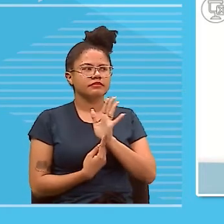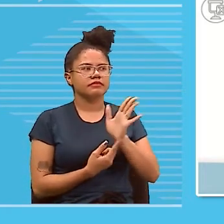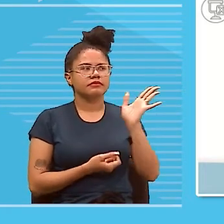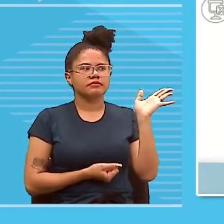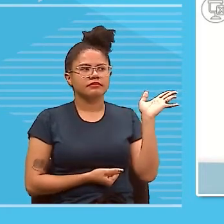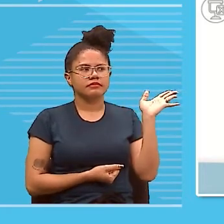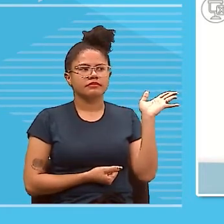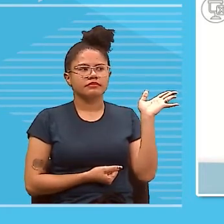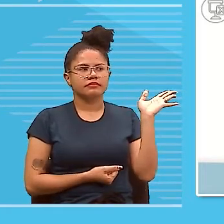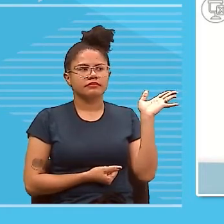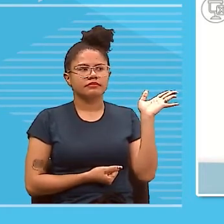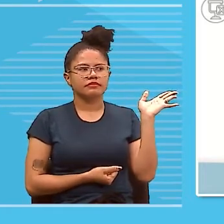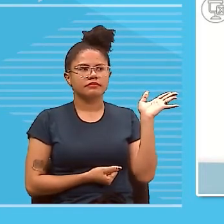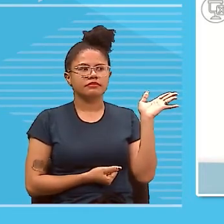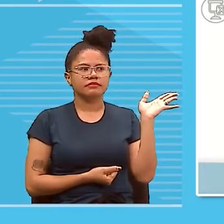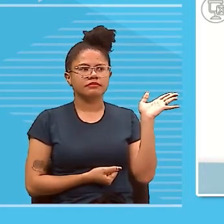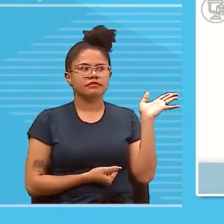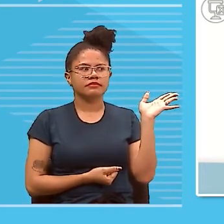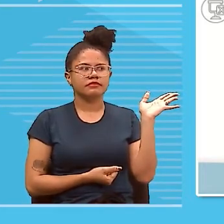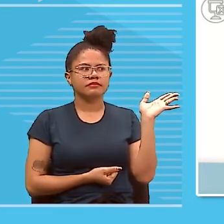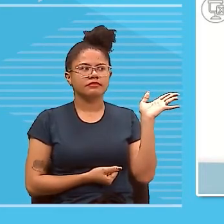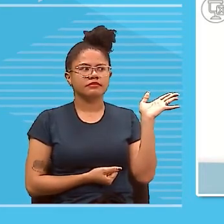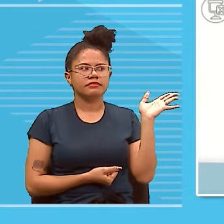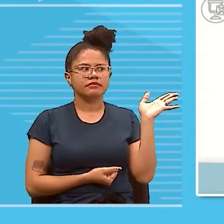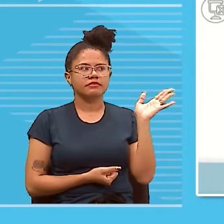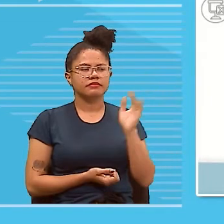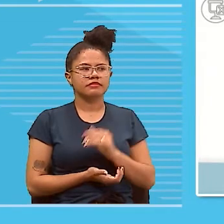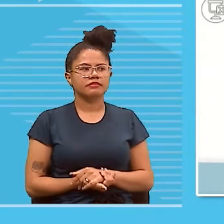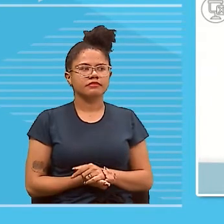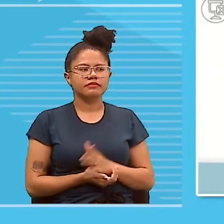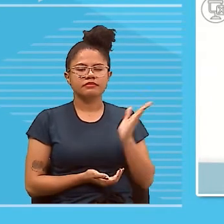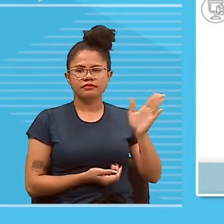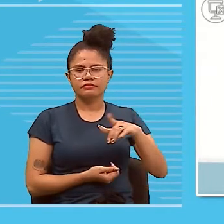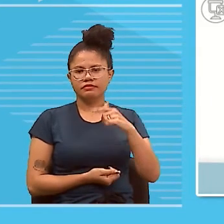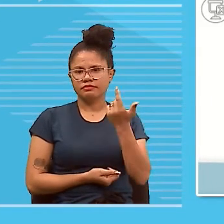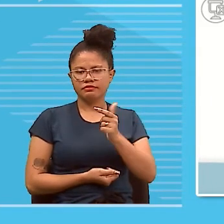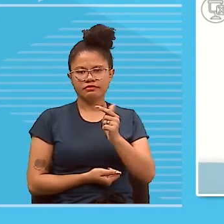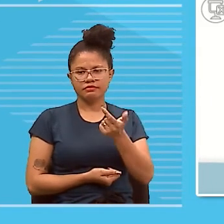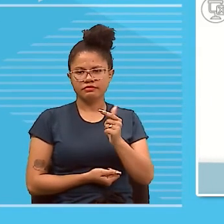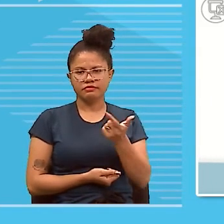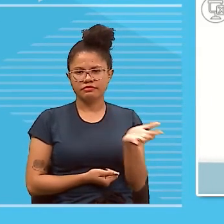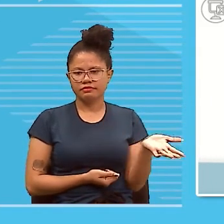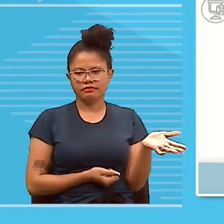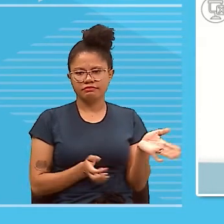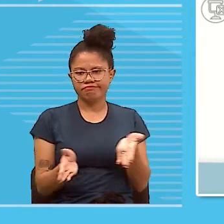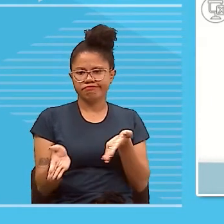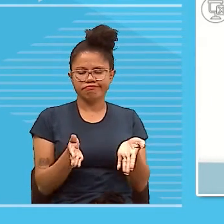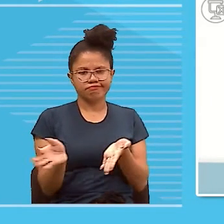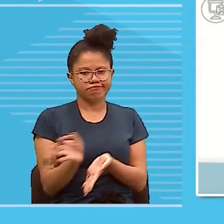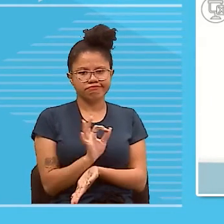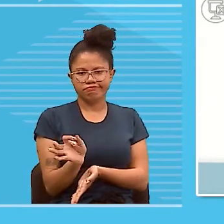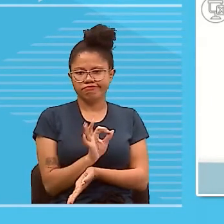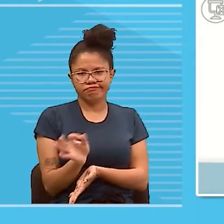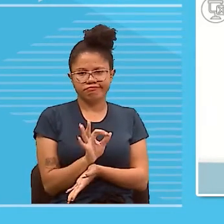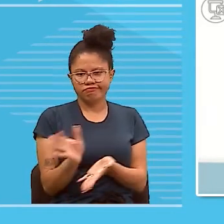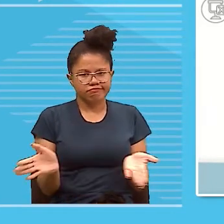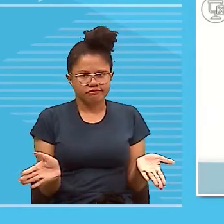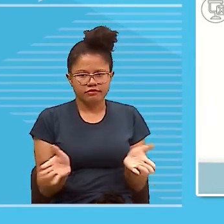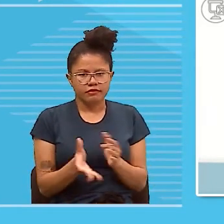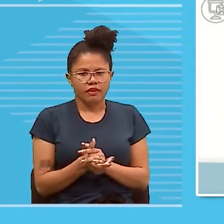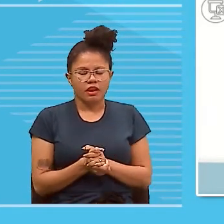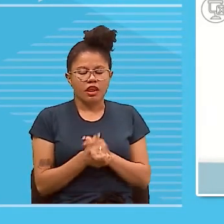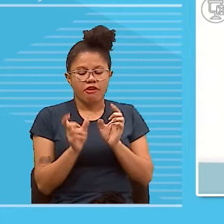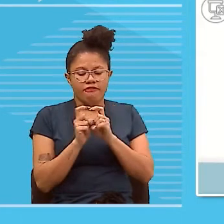outra cor elas não exprimem circunstância nenhuma tá são são